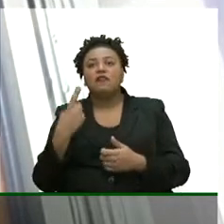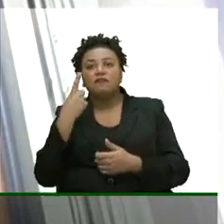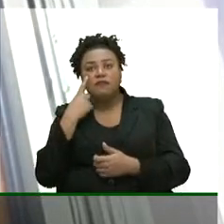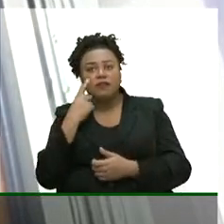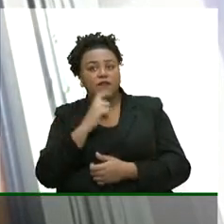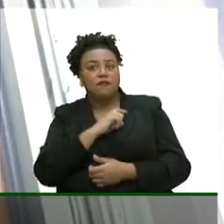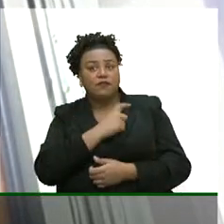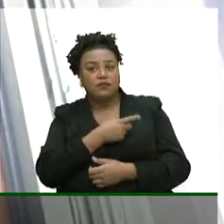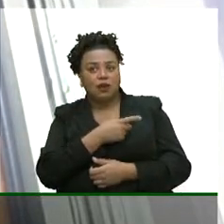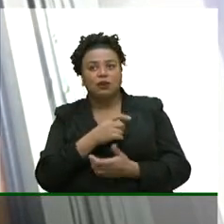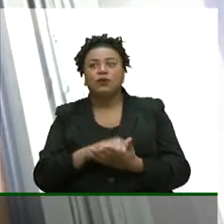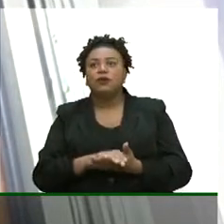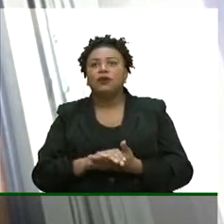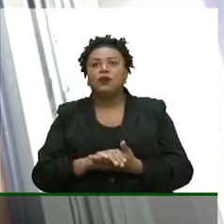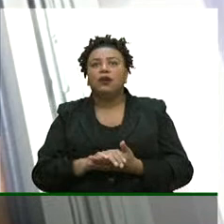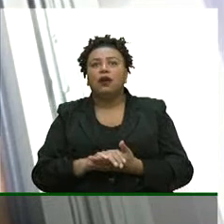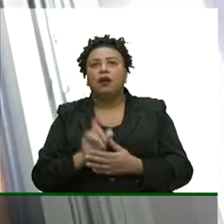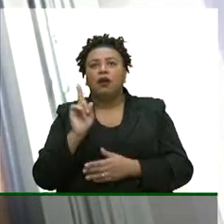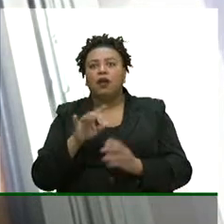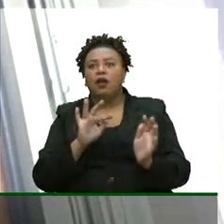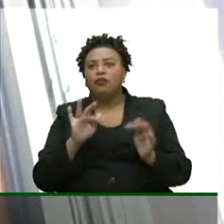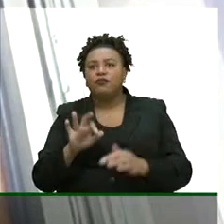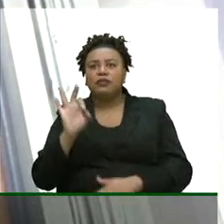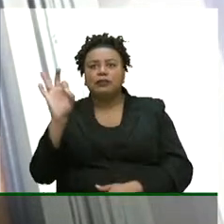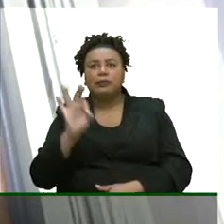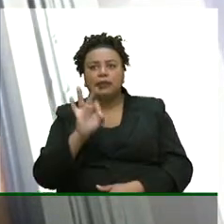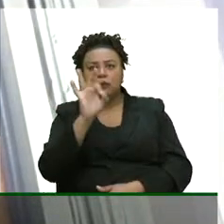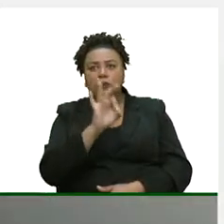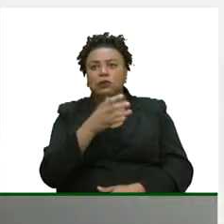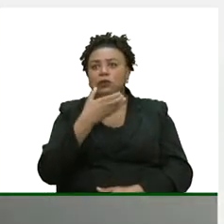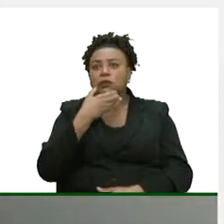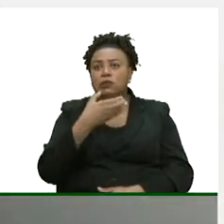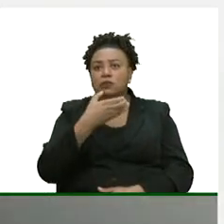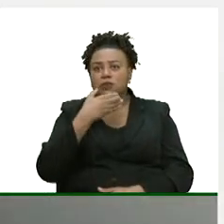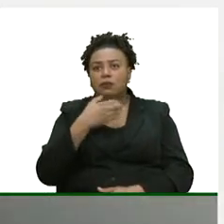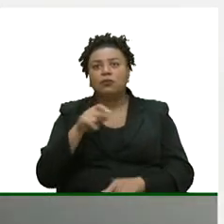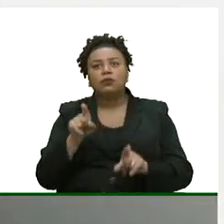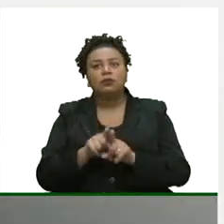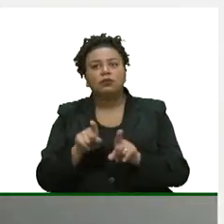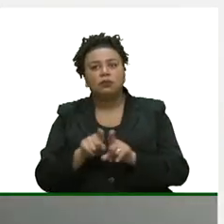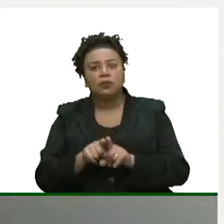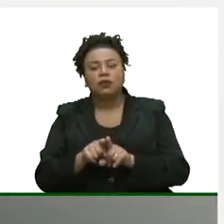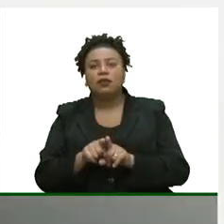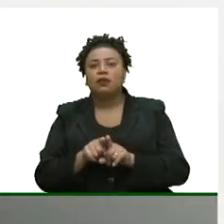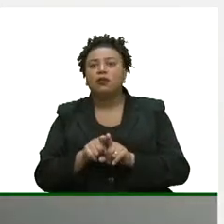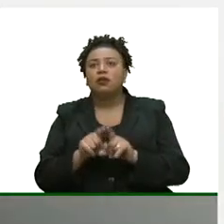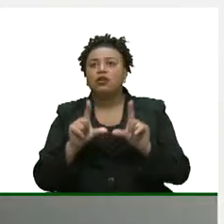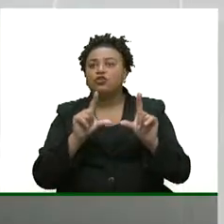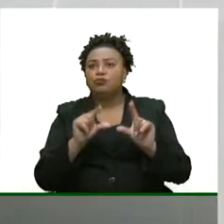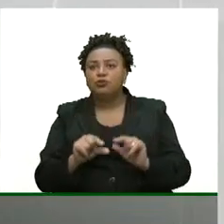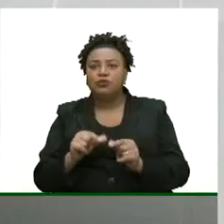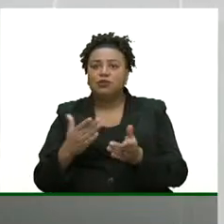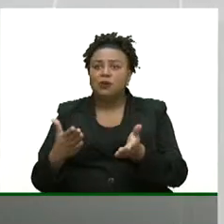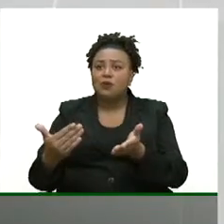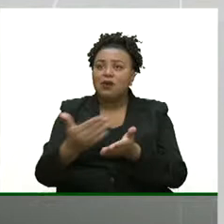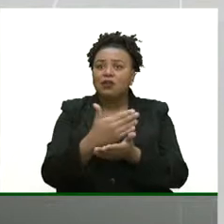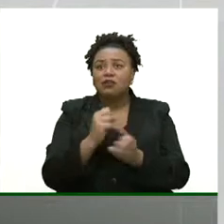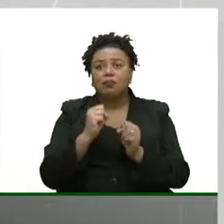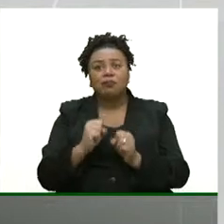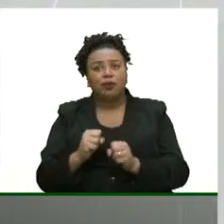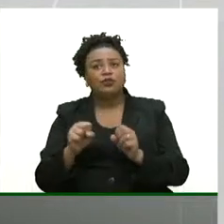fiscal premente, que é o fim da majoração dos alíquotas em dezembro e a queda abrupta na arrecadação, que pode sim